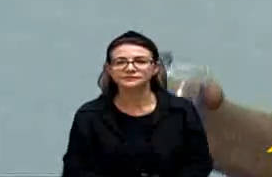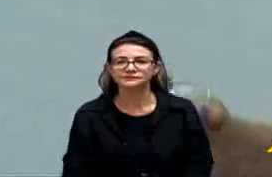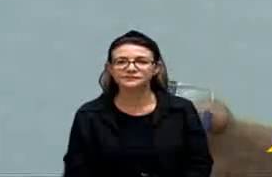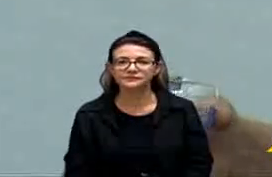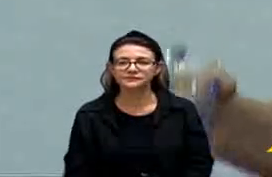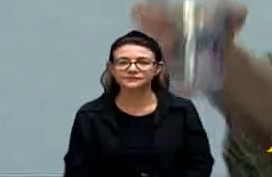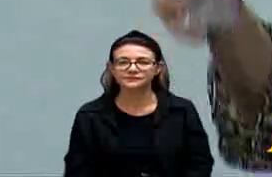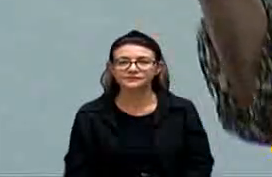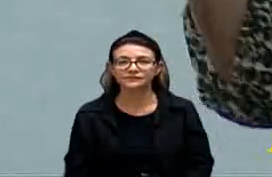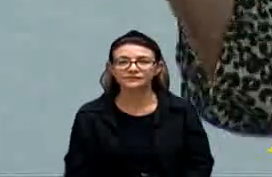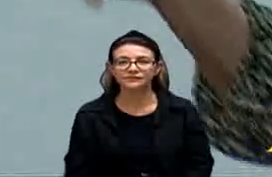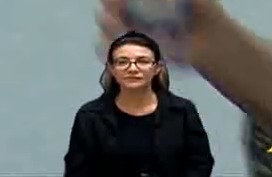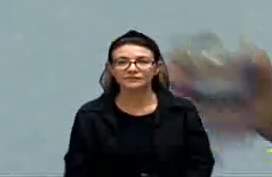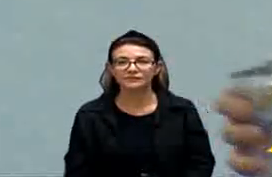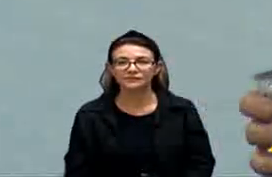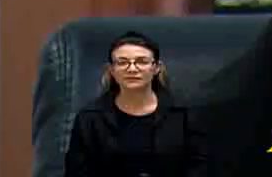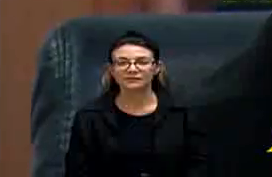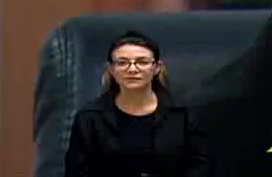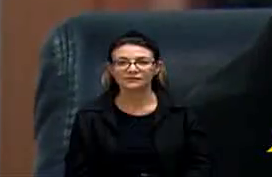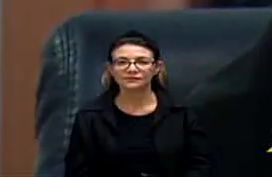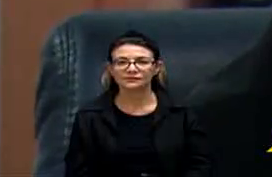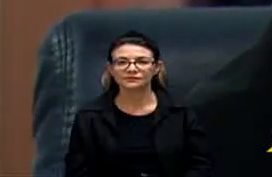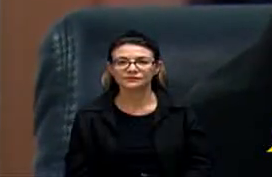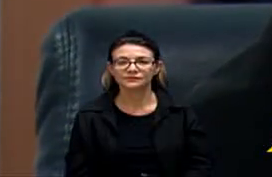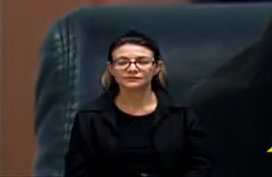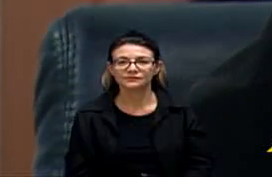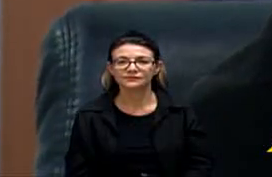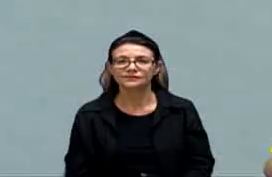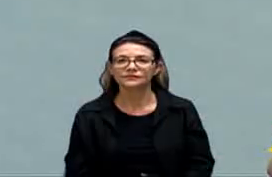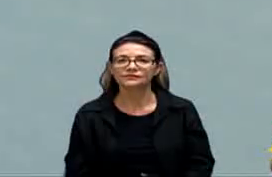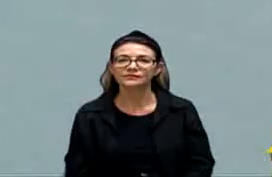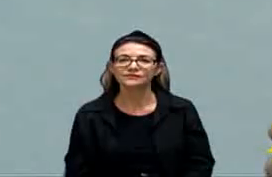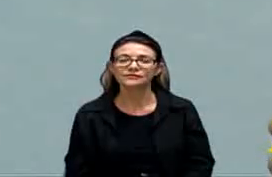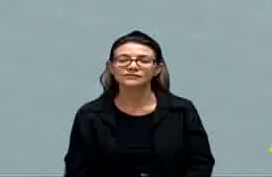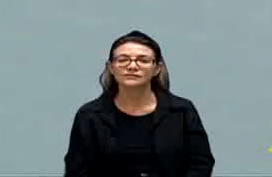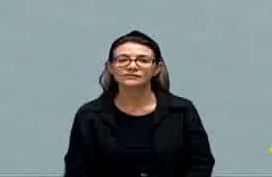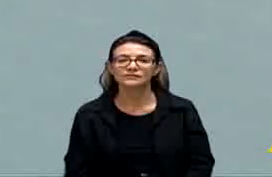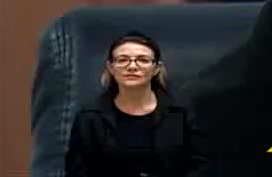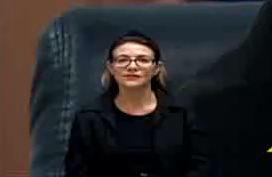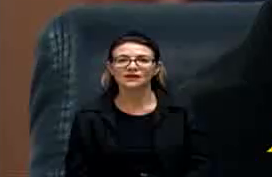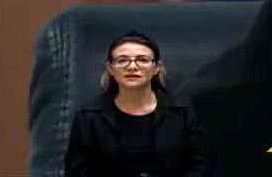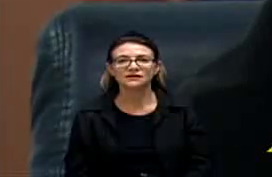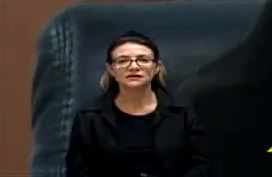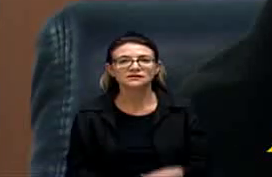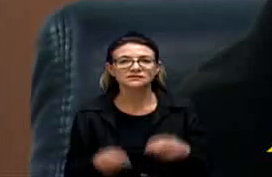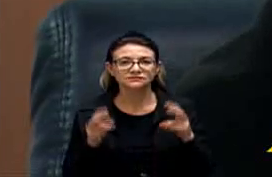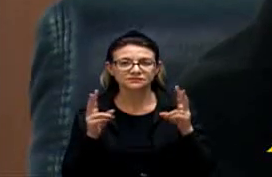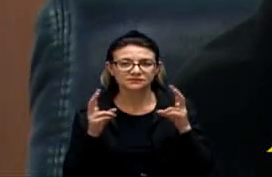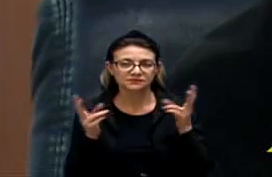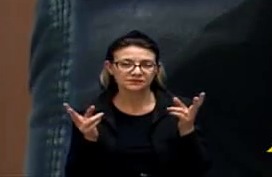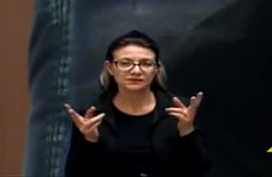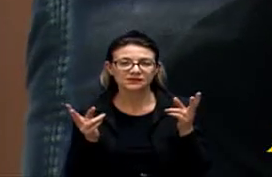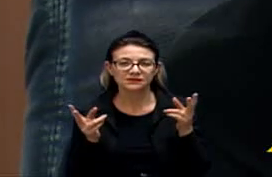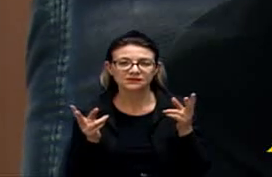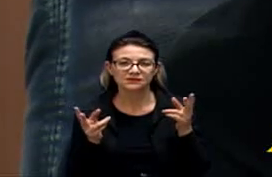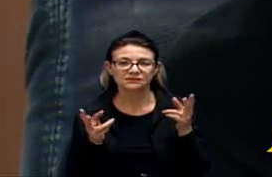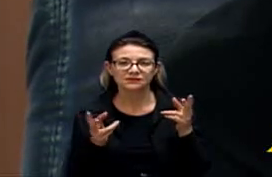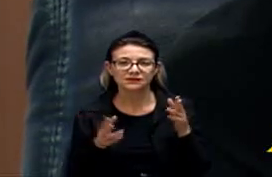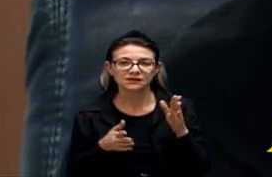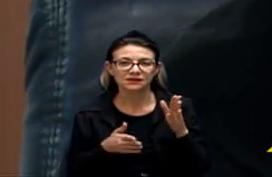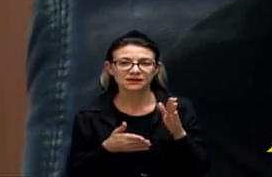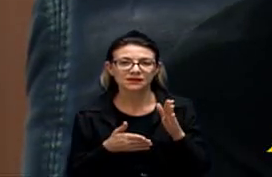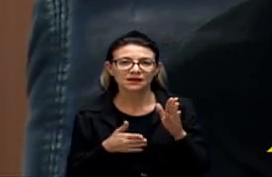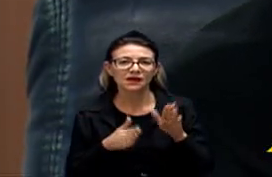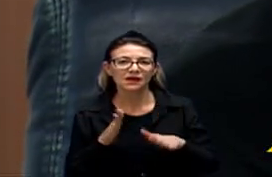se manifestou L também se manifestem e issa é a questão quem faz esses barulho geralmente não